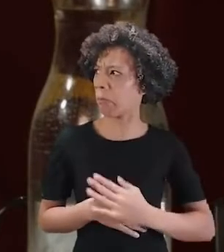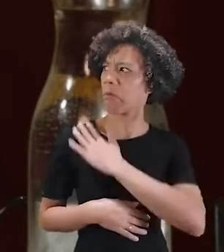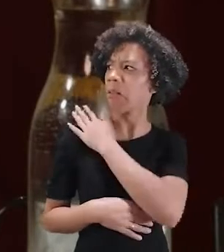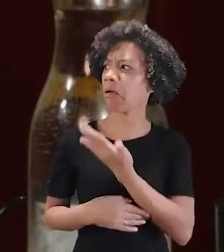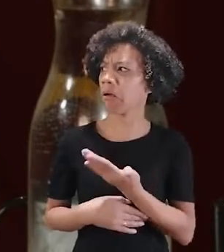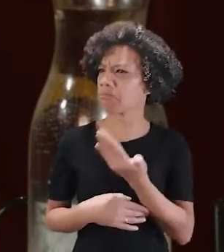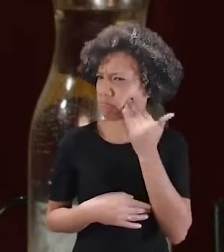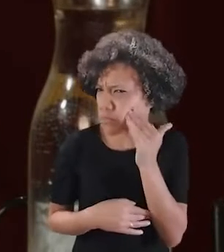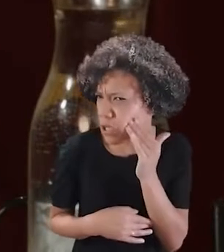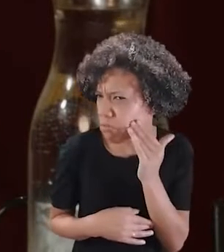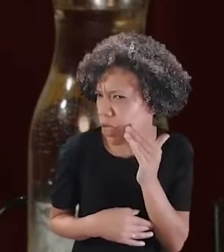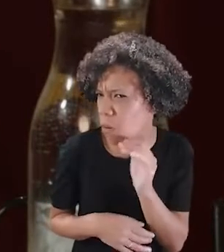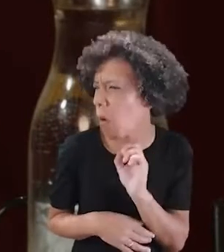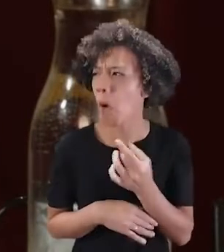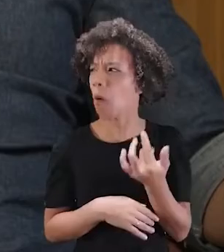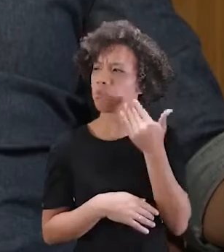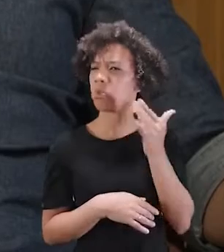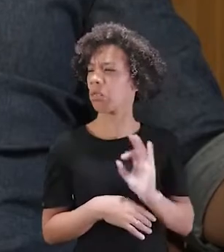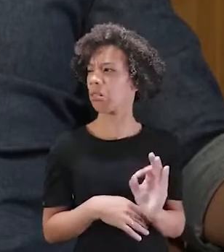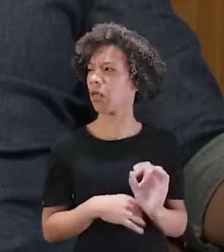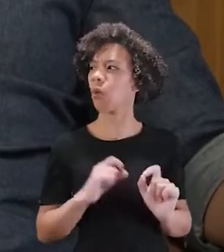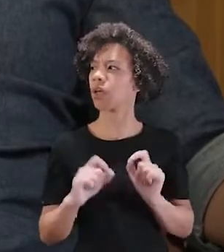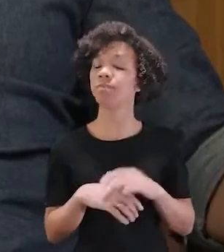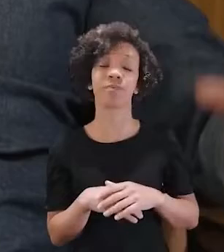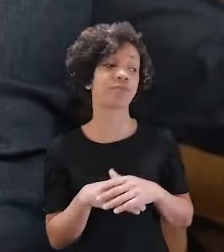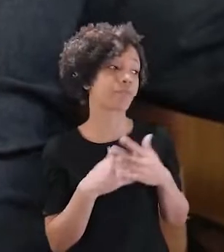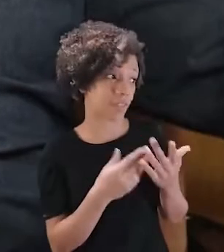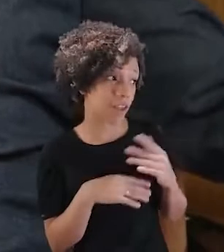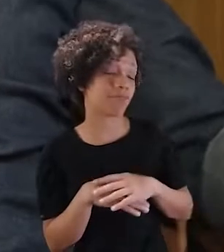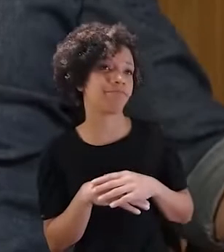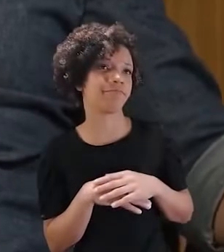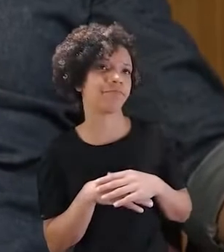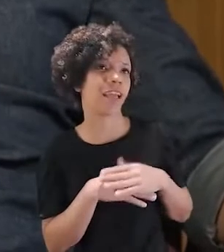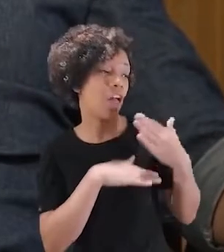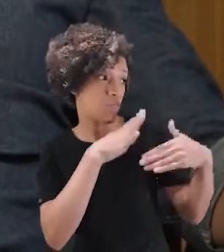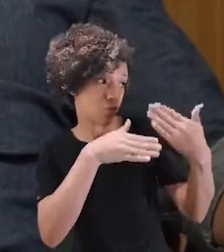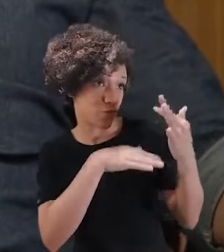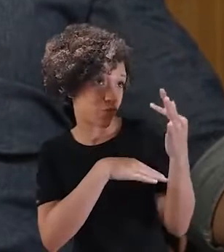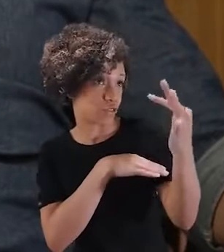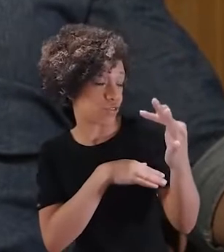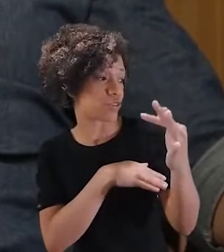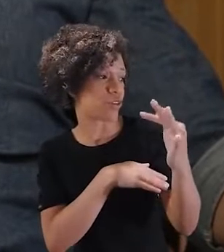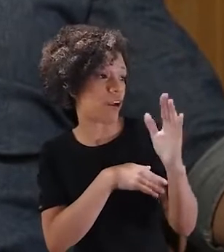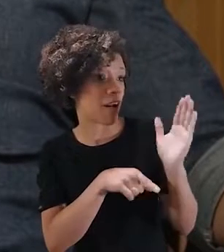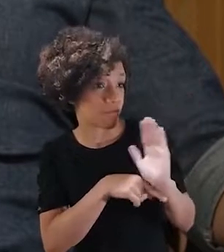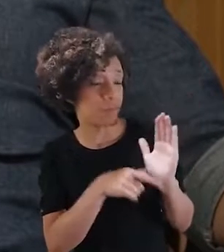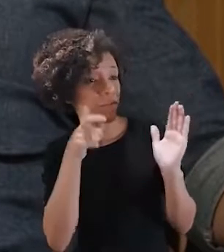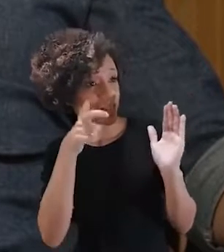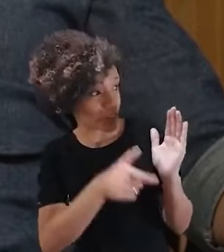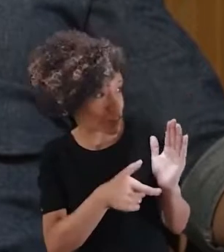Tropa de Elite não entenderam O que que você veio disso tudo ele vai ser revisitado daqui a anos né